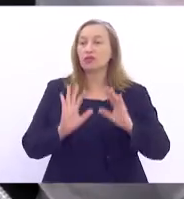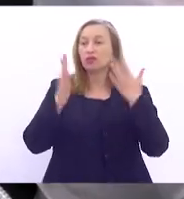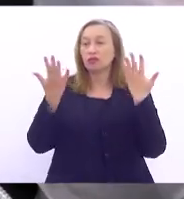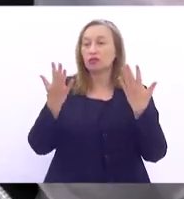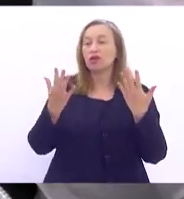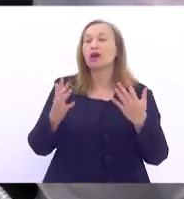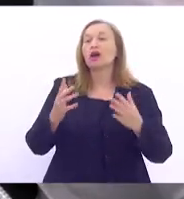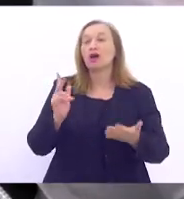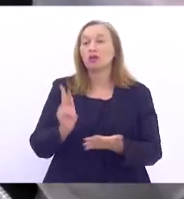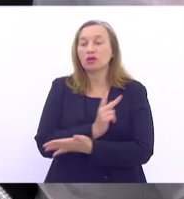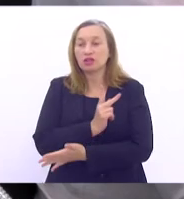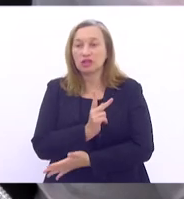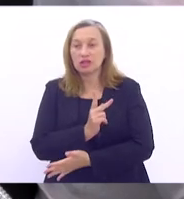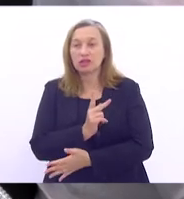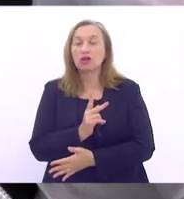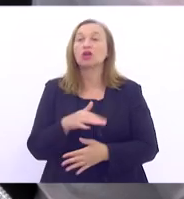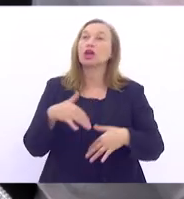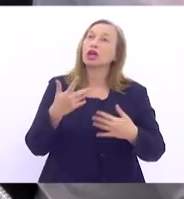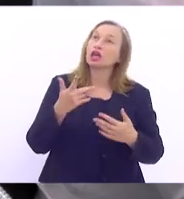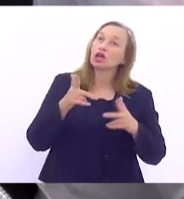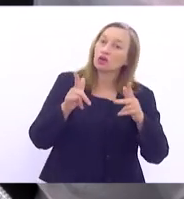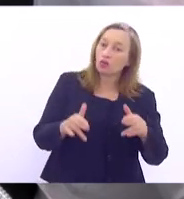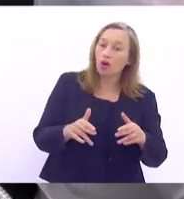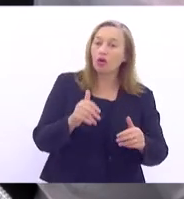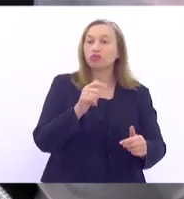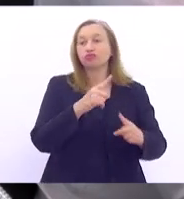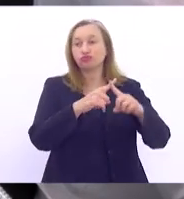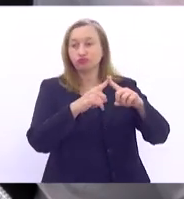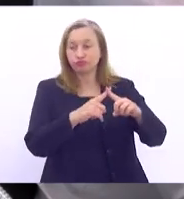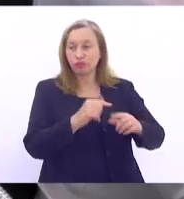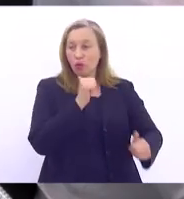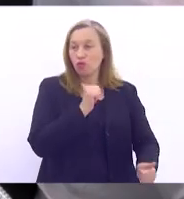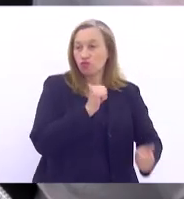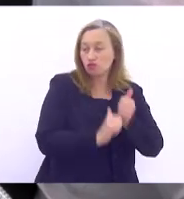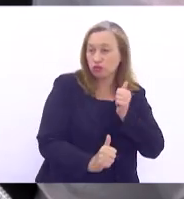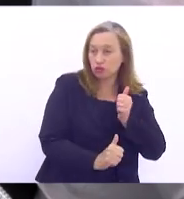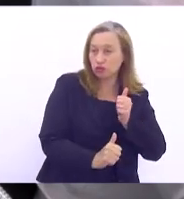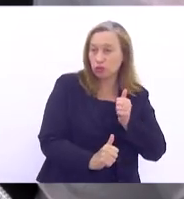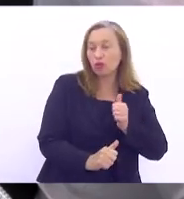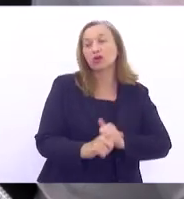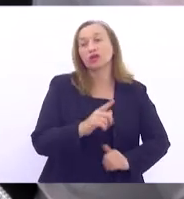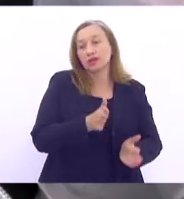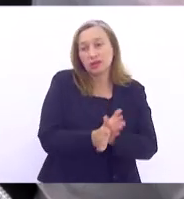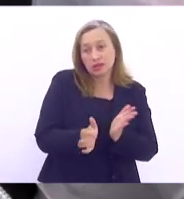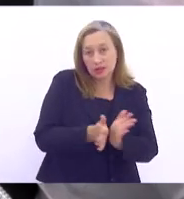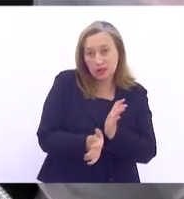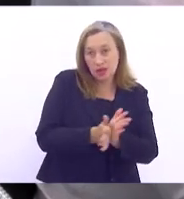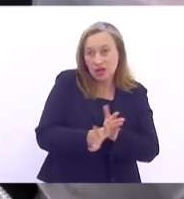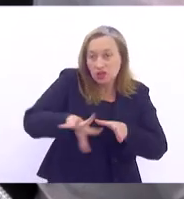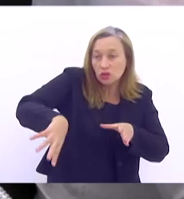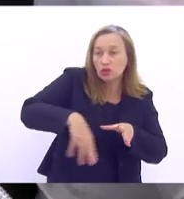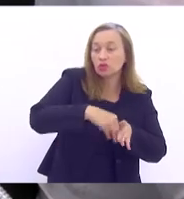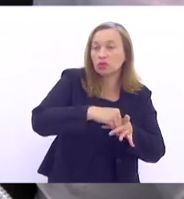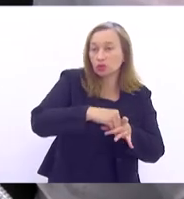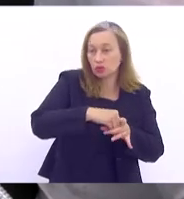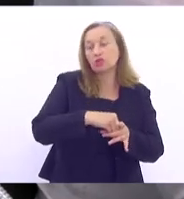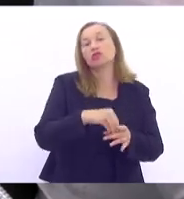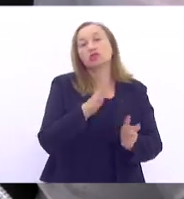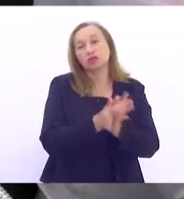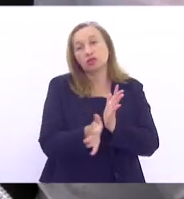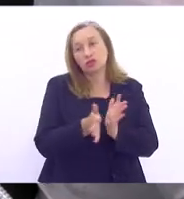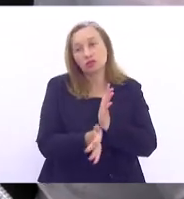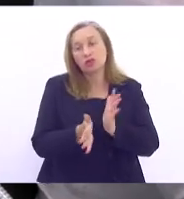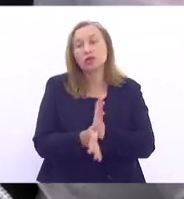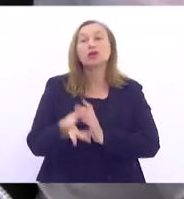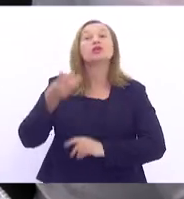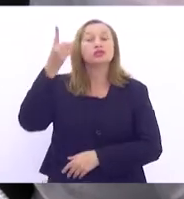borderô, no caso dos jogos de futebol, e aí haverá esse custeio desse incremento, eventual incremento de despesa, que